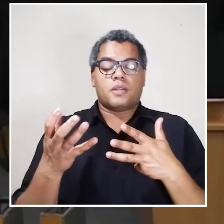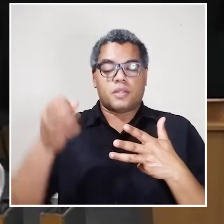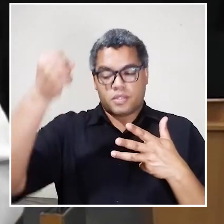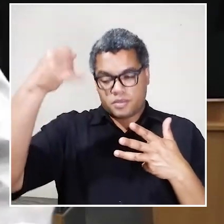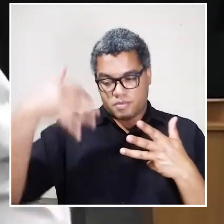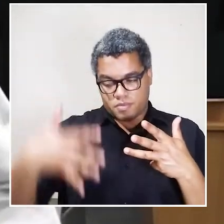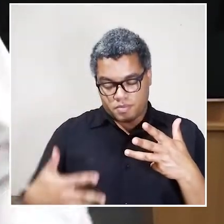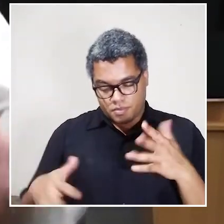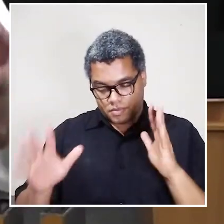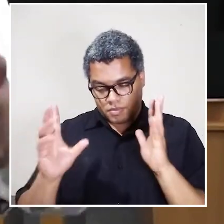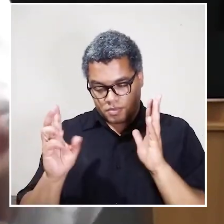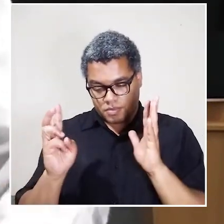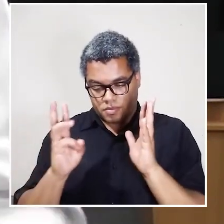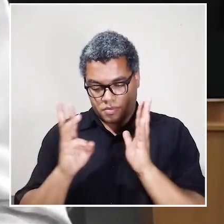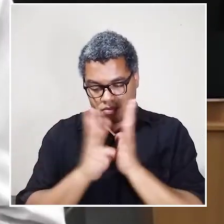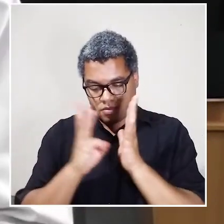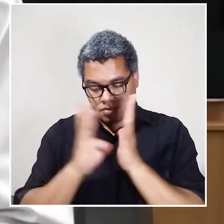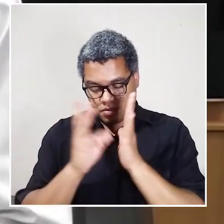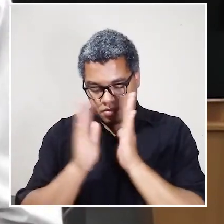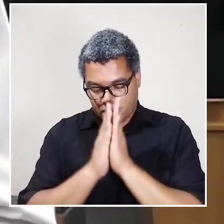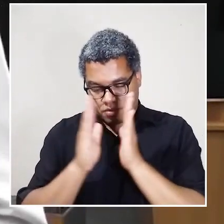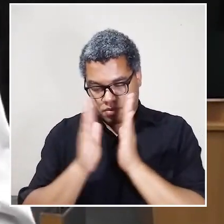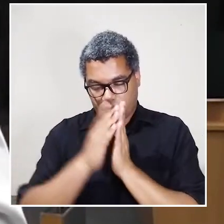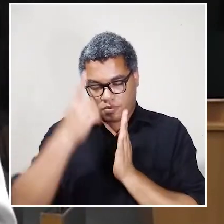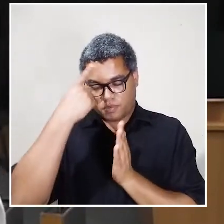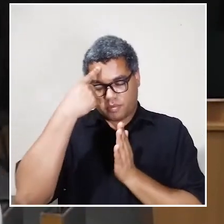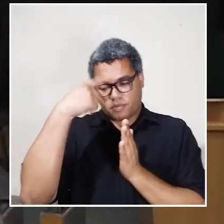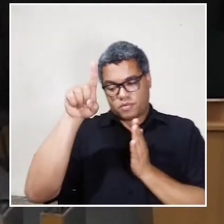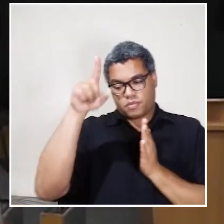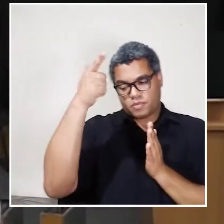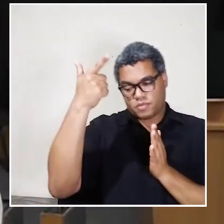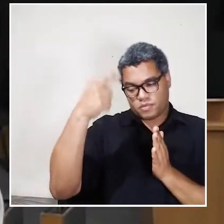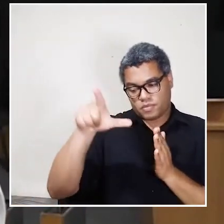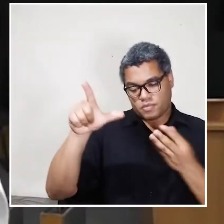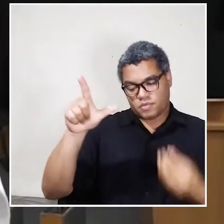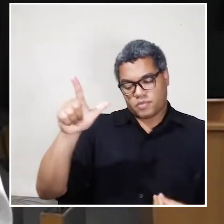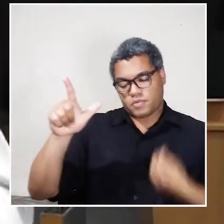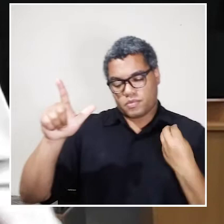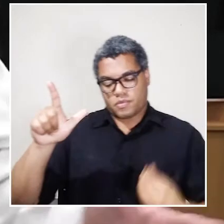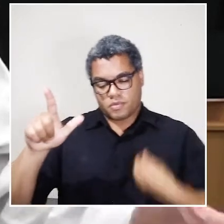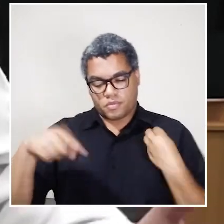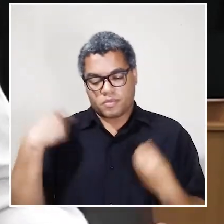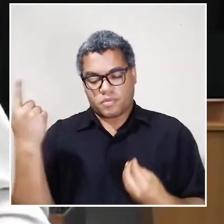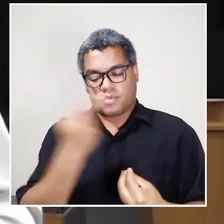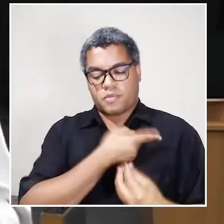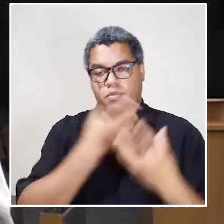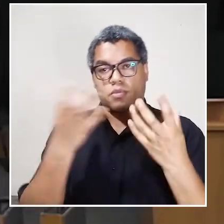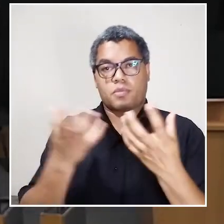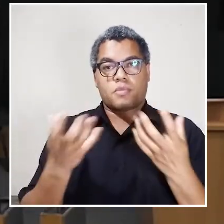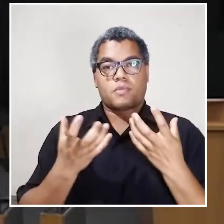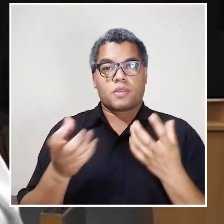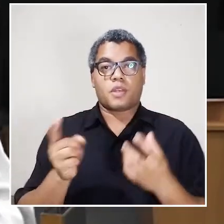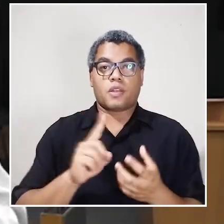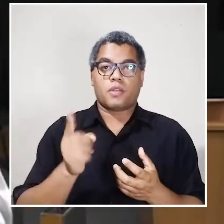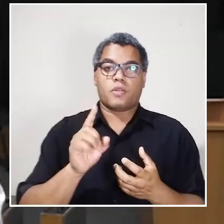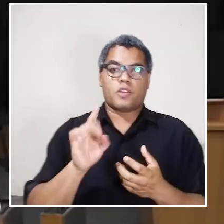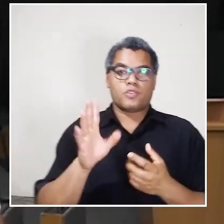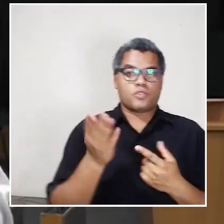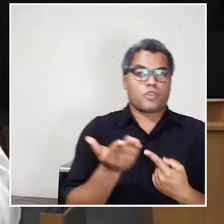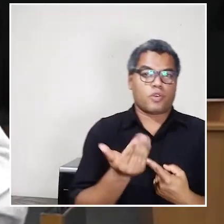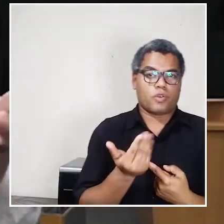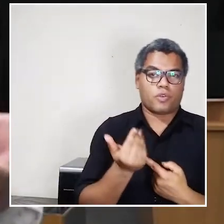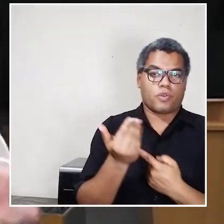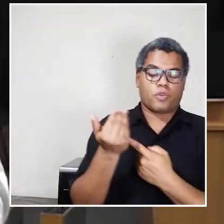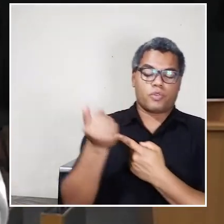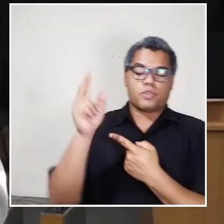para a reinvenção da vida que tanto almejamos, não basta a gente saber usar tecnologia,